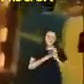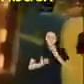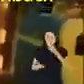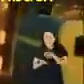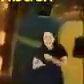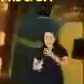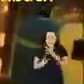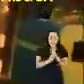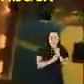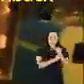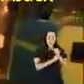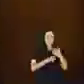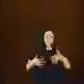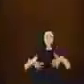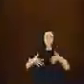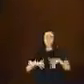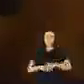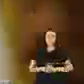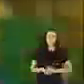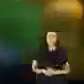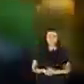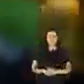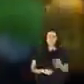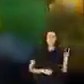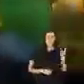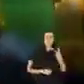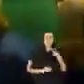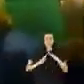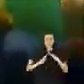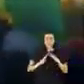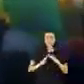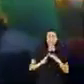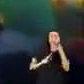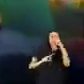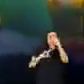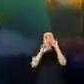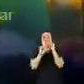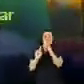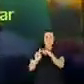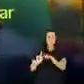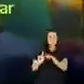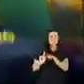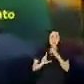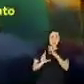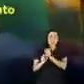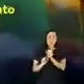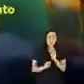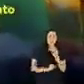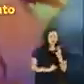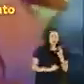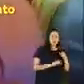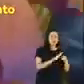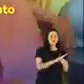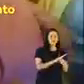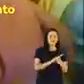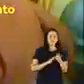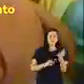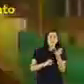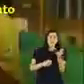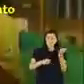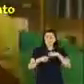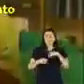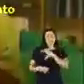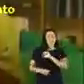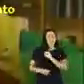conta. Pra ajudar nas contas. Aqui em casa a gente tá na dúvida esse mês. Pontos ou investimento?